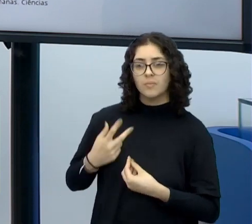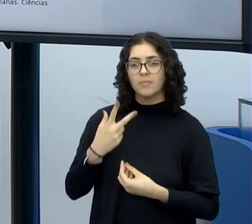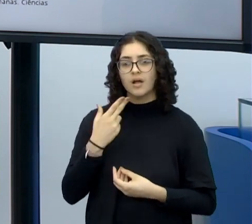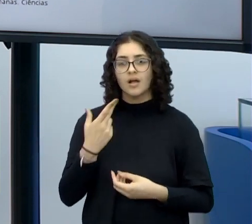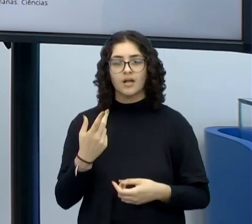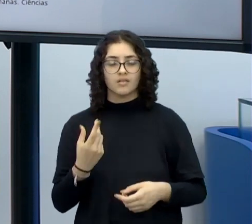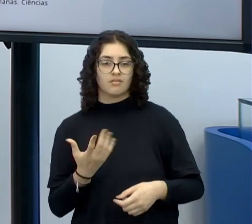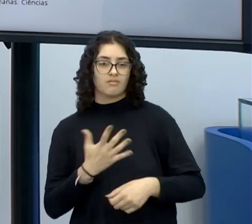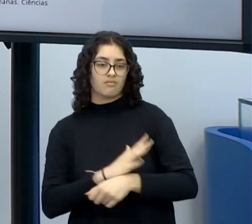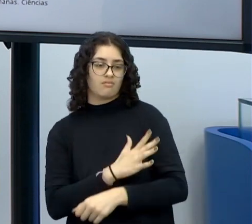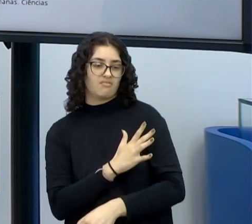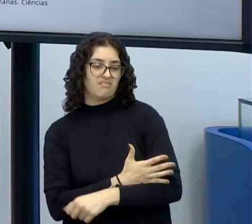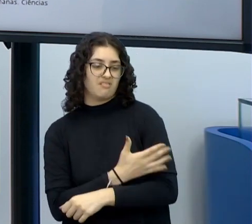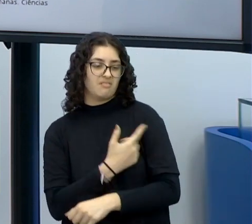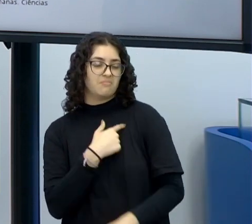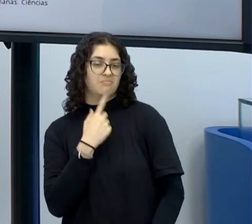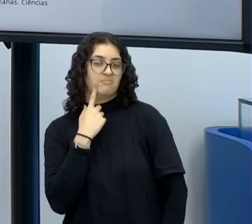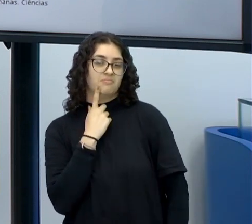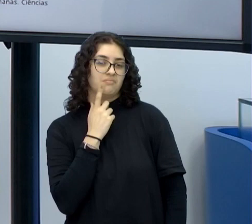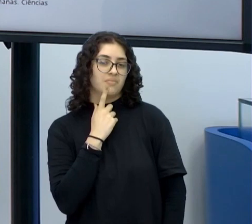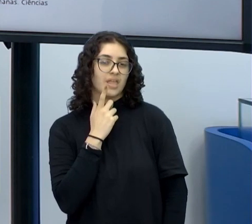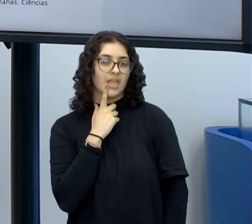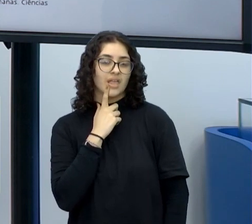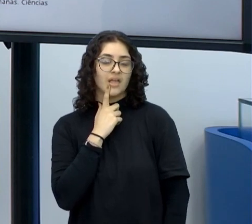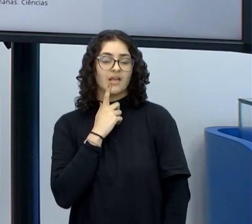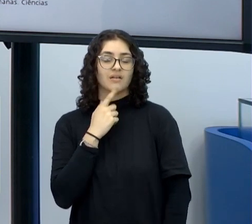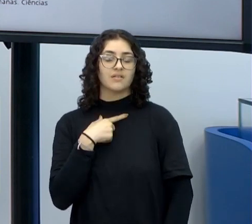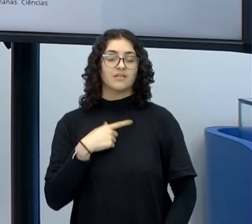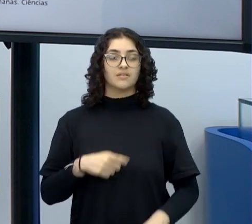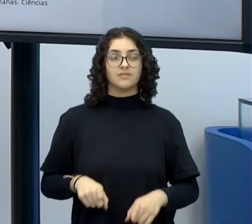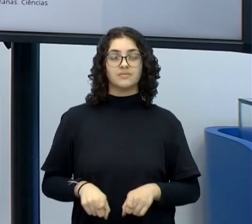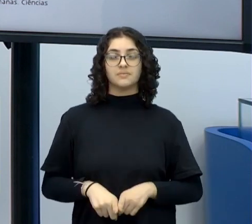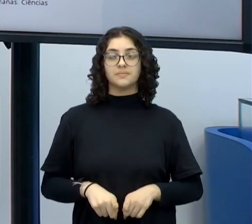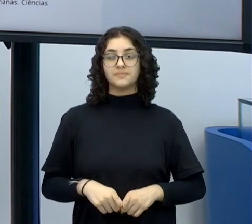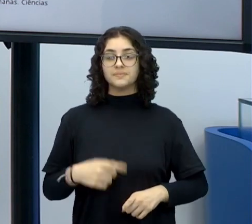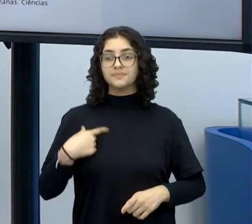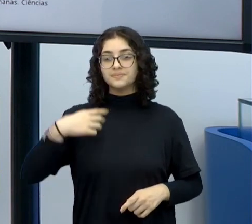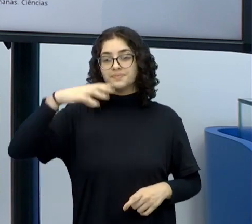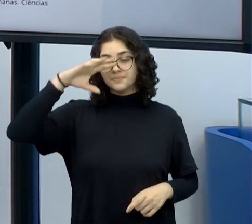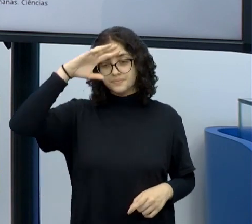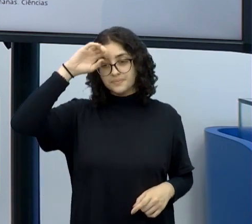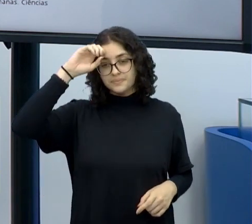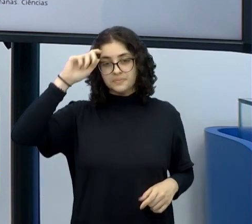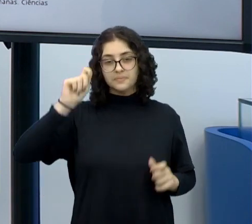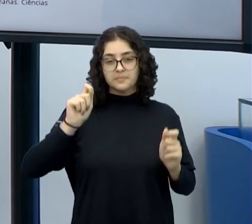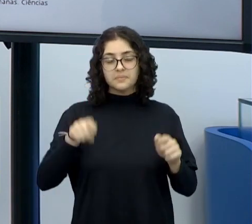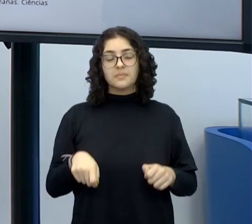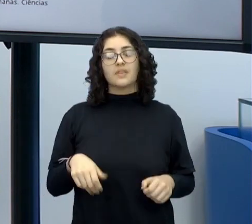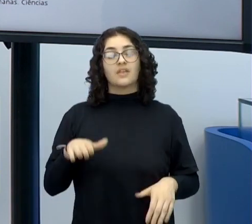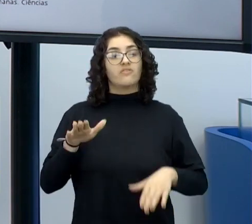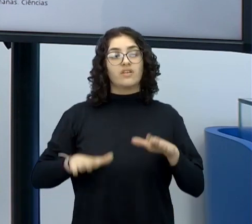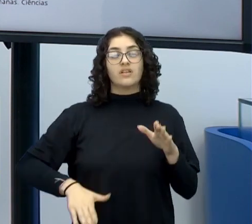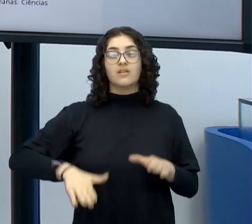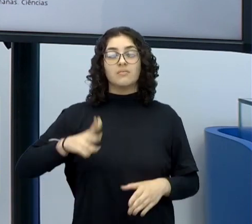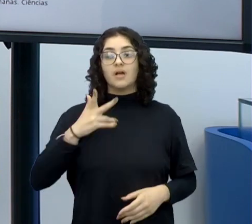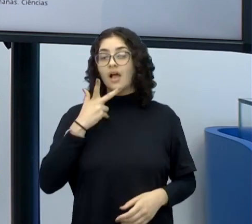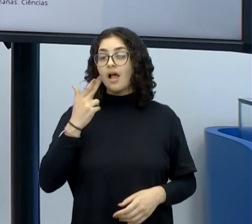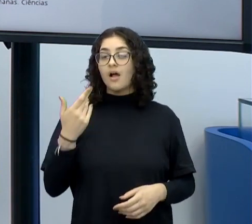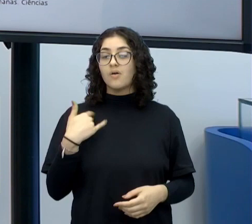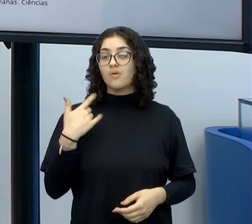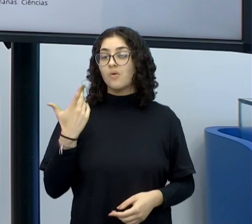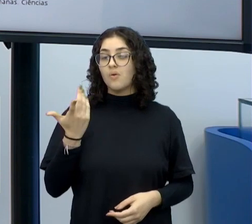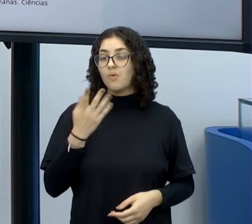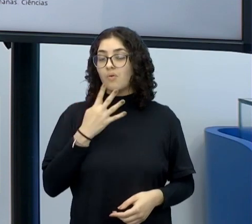do racismo, eu conhecendo uma outra cultura, eu também ali consigo aprender, e às vezes a gente não se dá o direito de